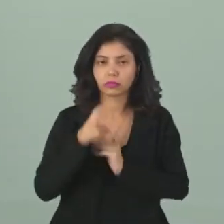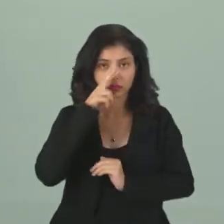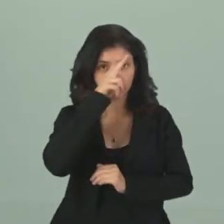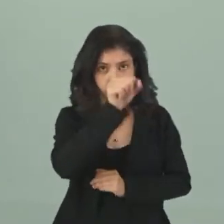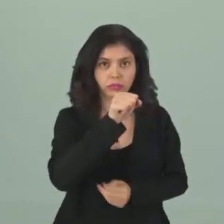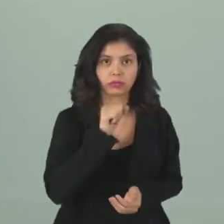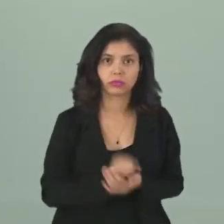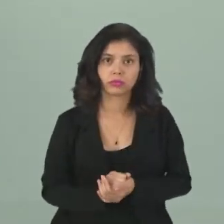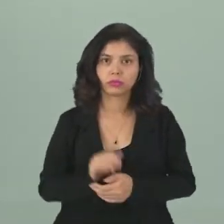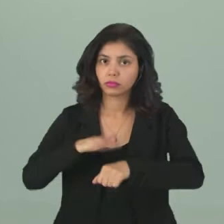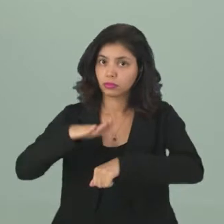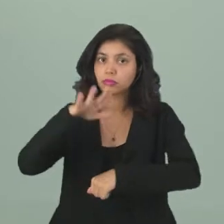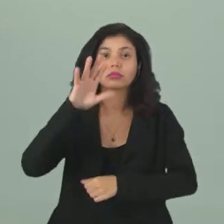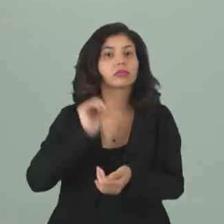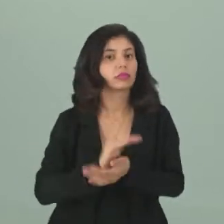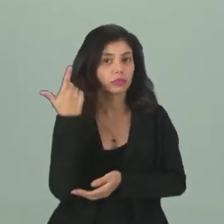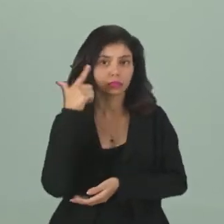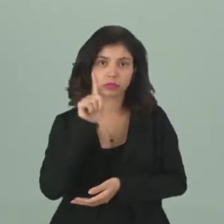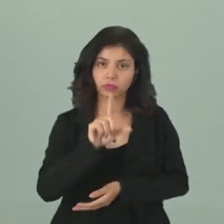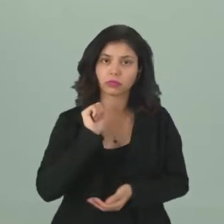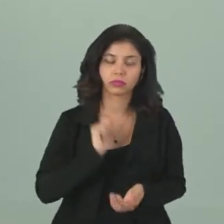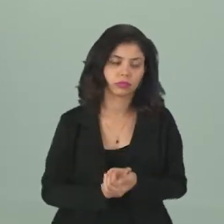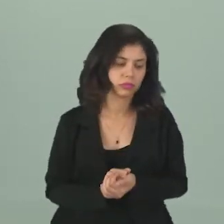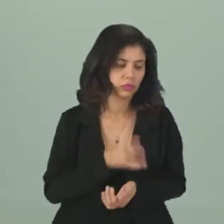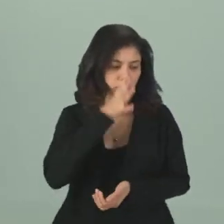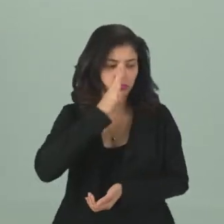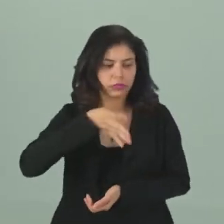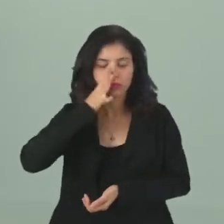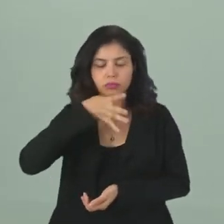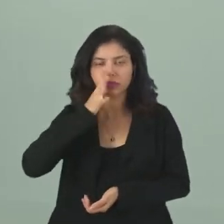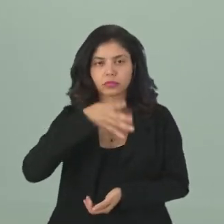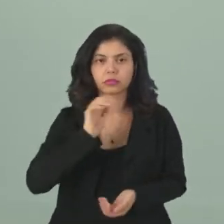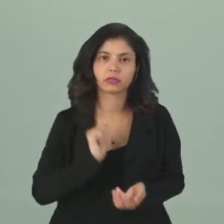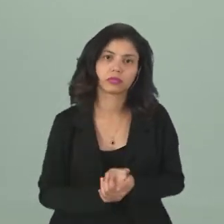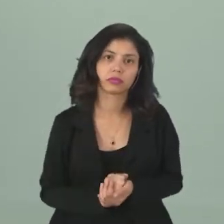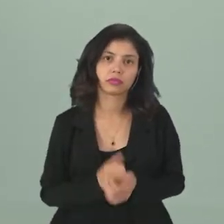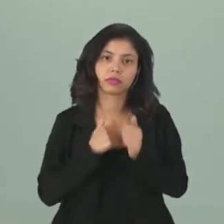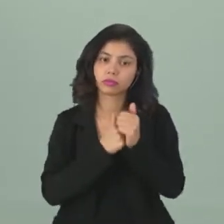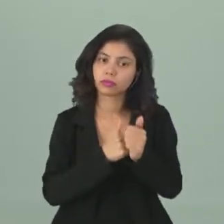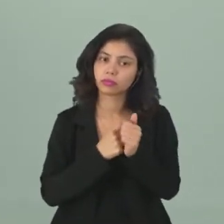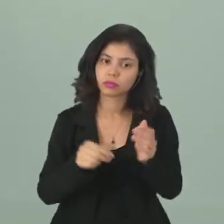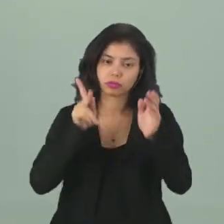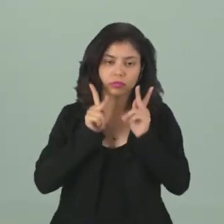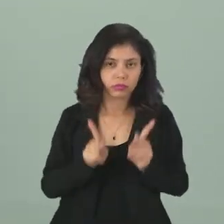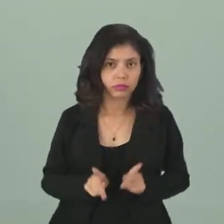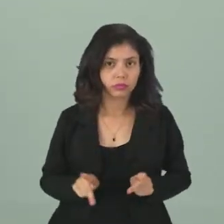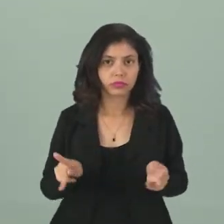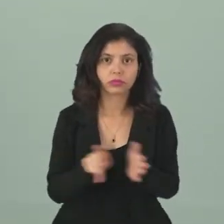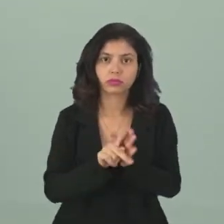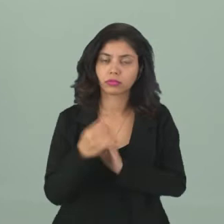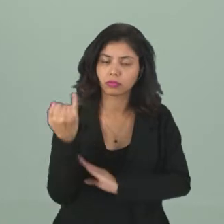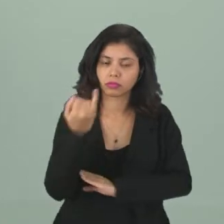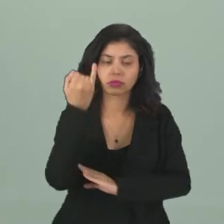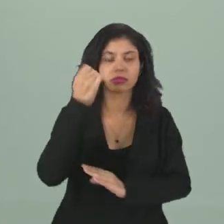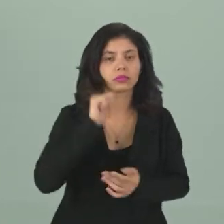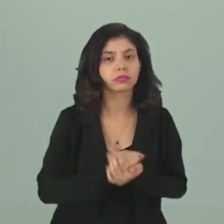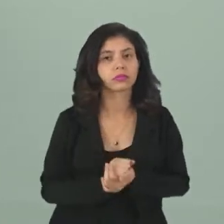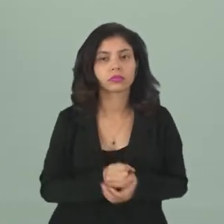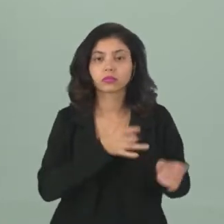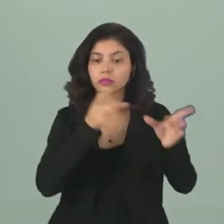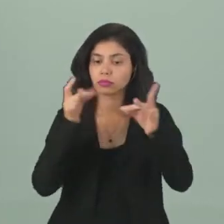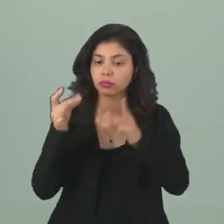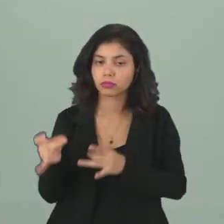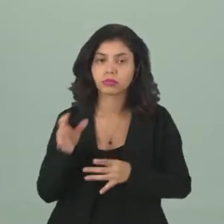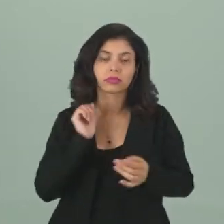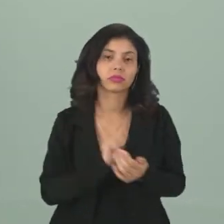cada vez mais ganhando críticos a seus comportamentos devido principalmente à venda de